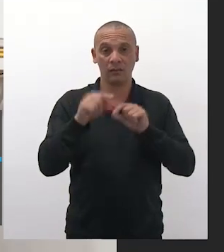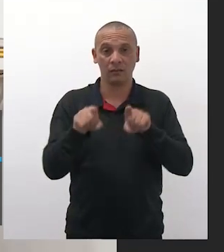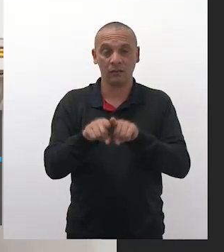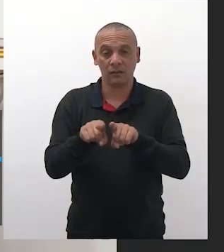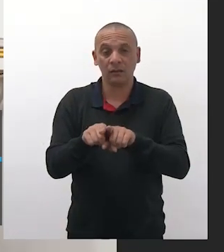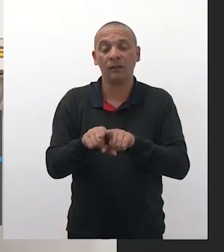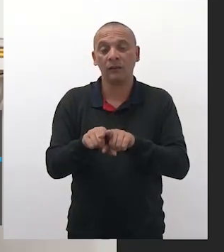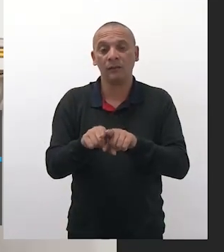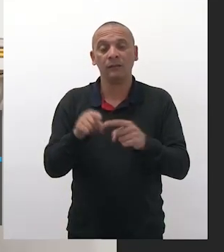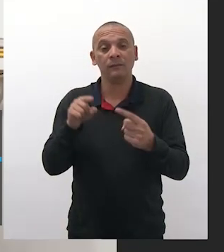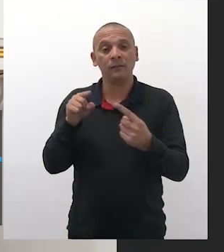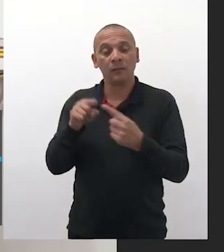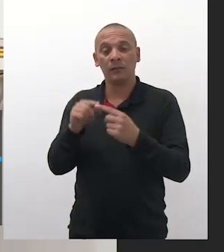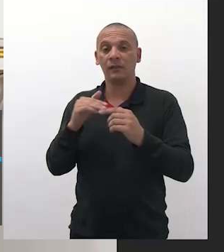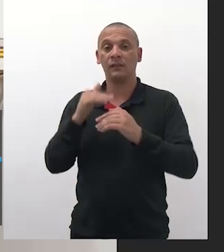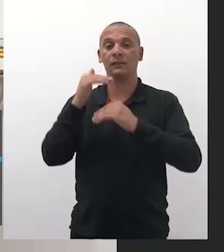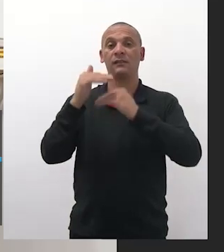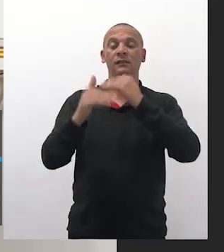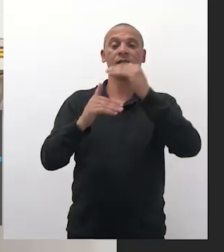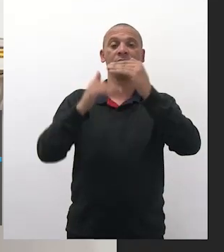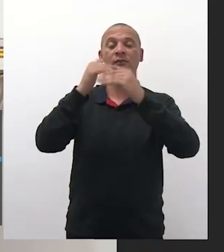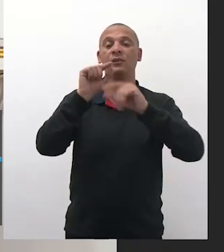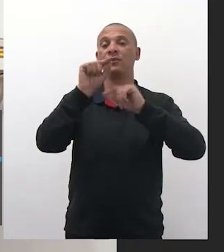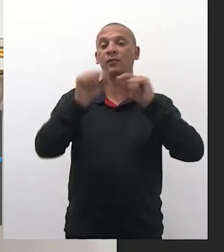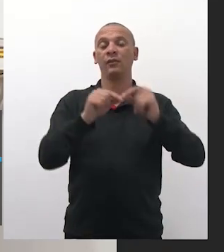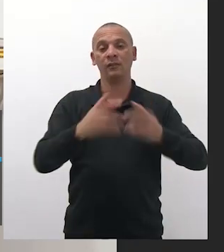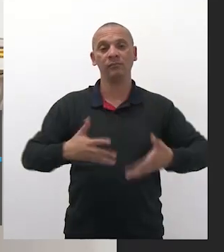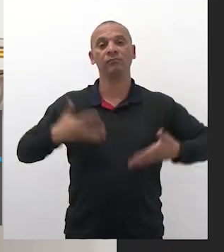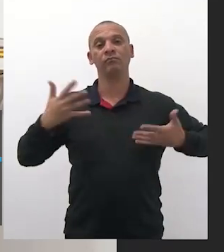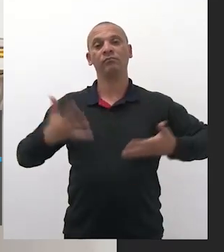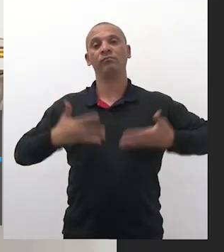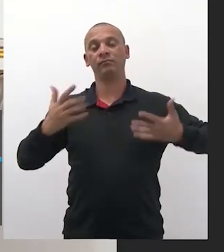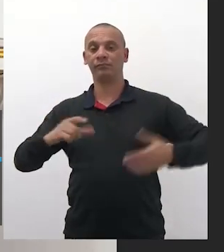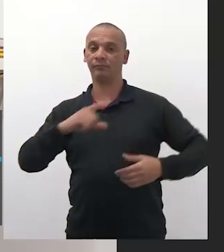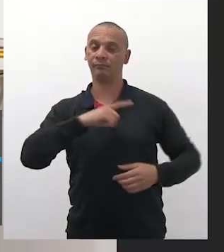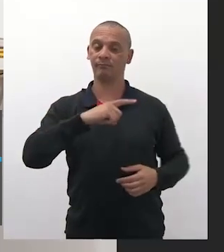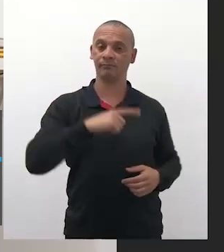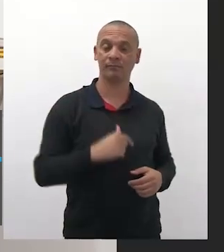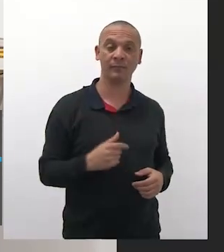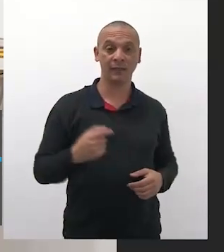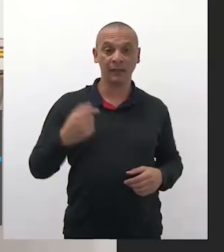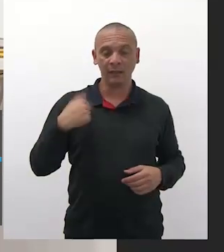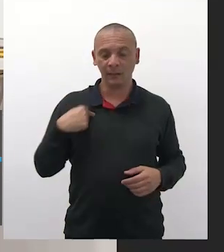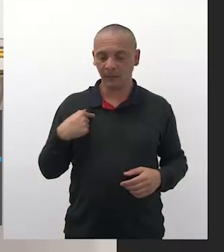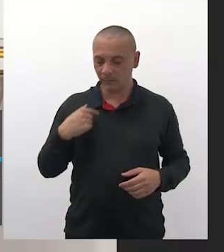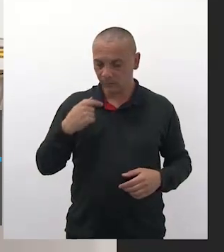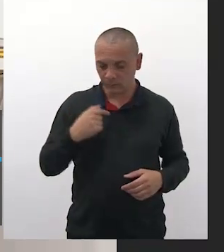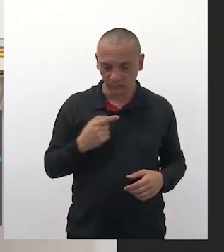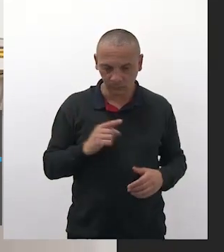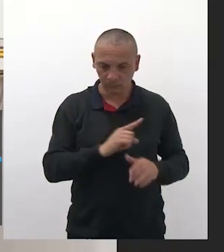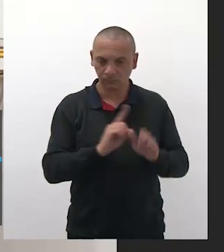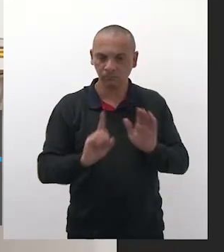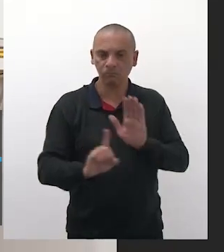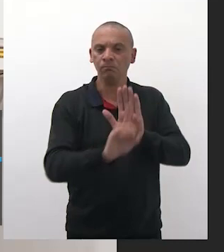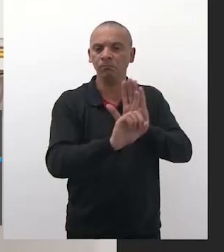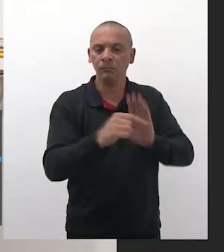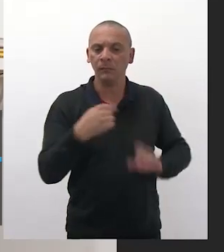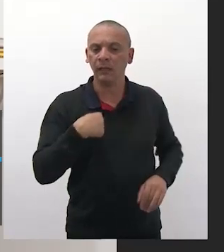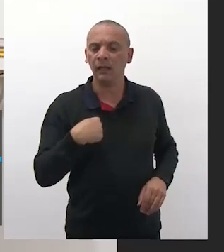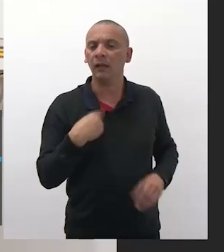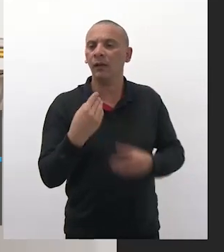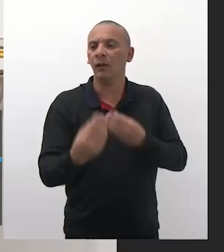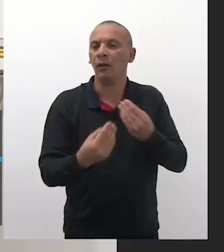e eles desenvolvem ali com muito entusiasmo. E quando eu me vi ali na frente,